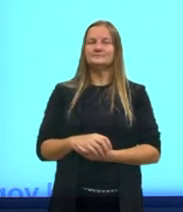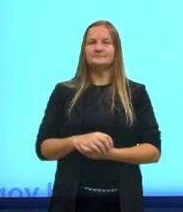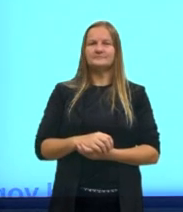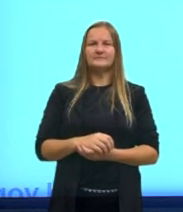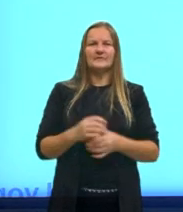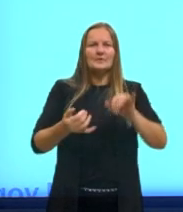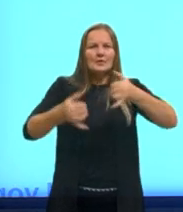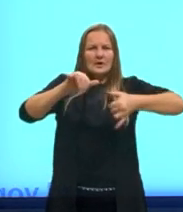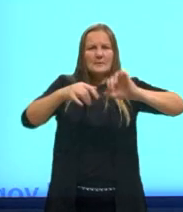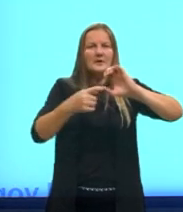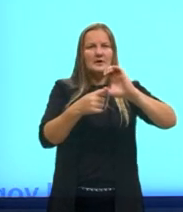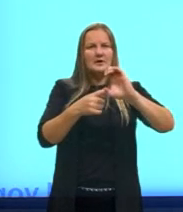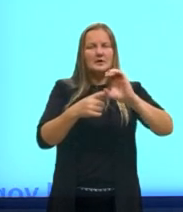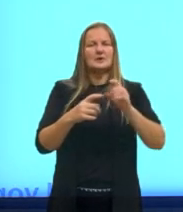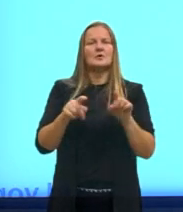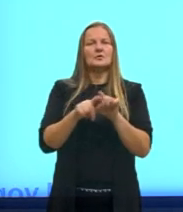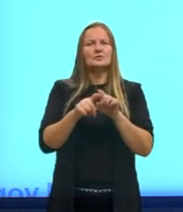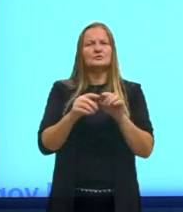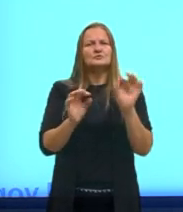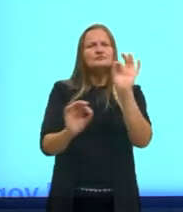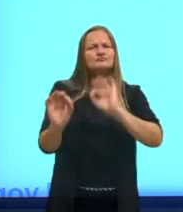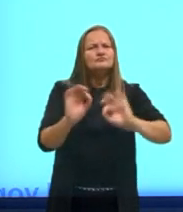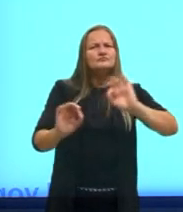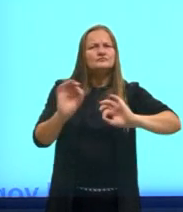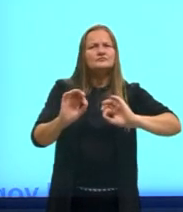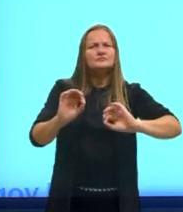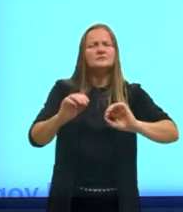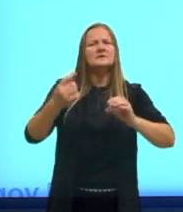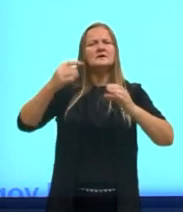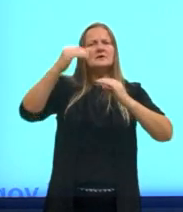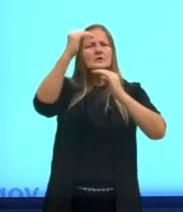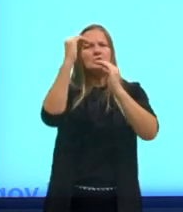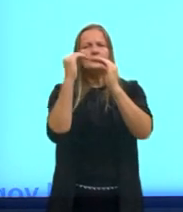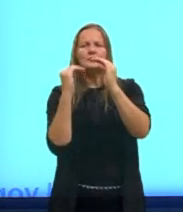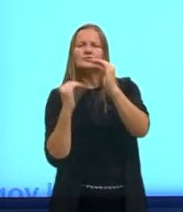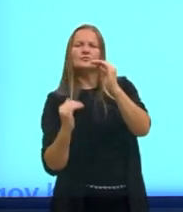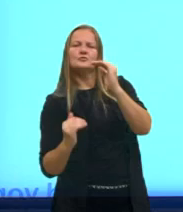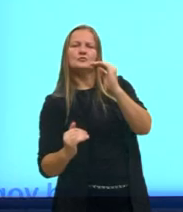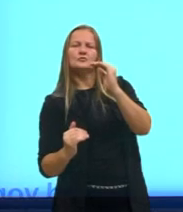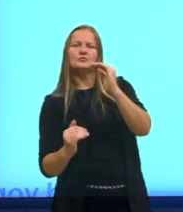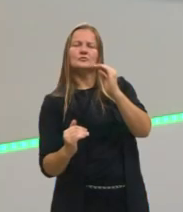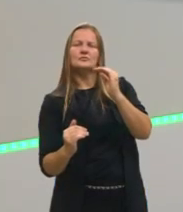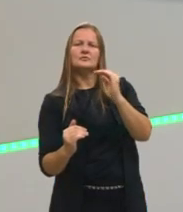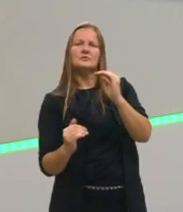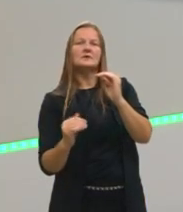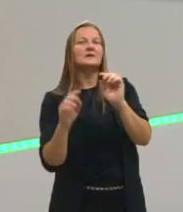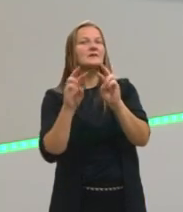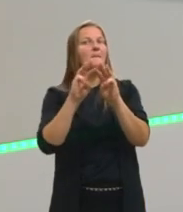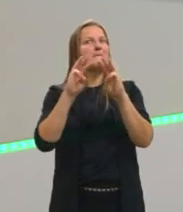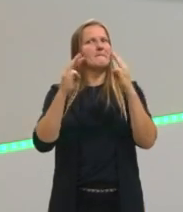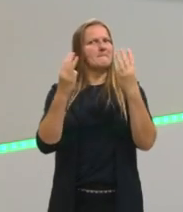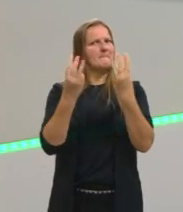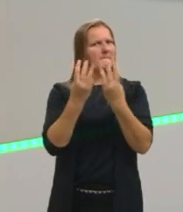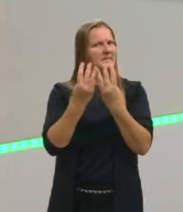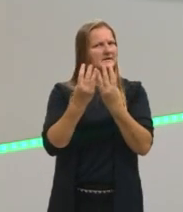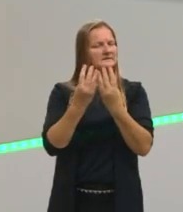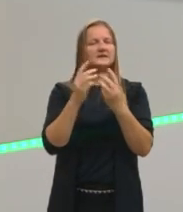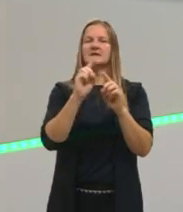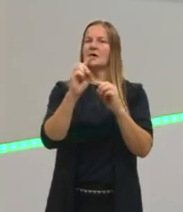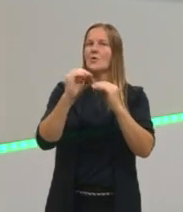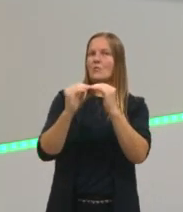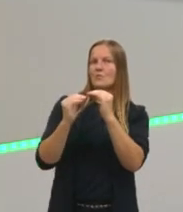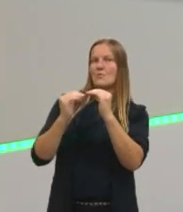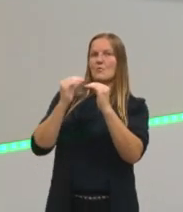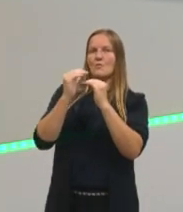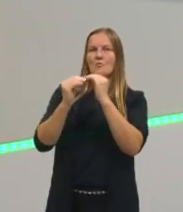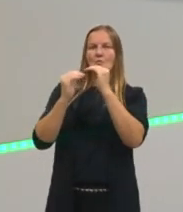químicos estão colocados em ordem decrescente de massa atômica não gente eles estão em ordem crescente